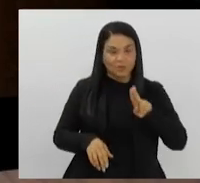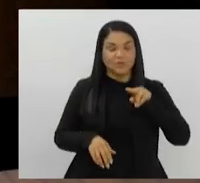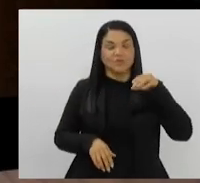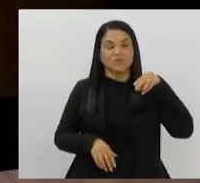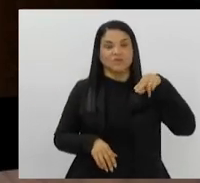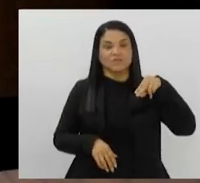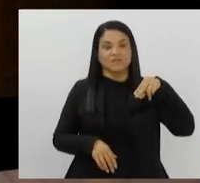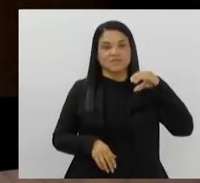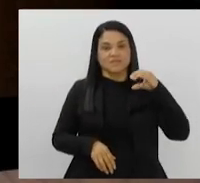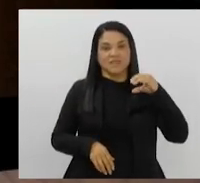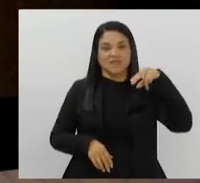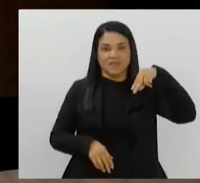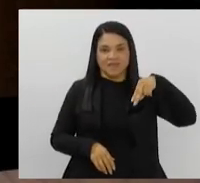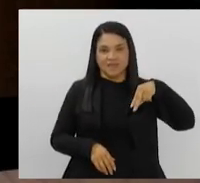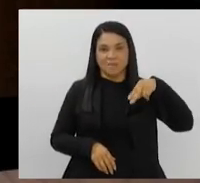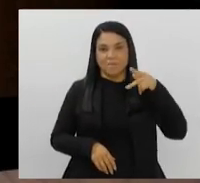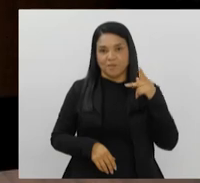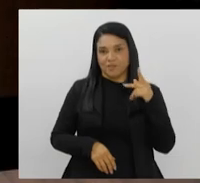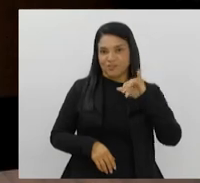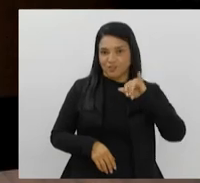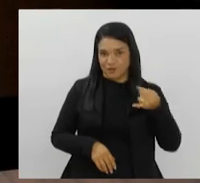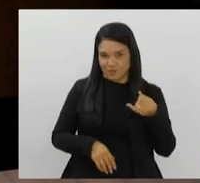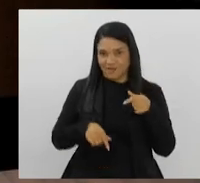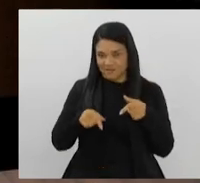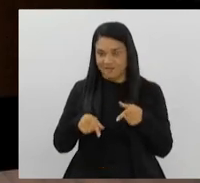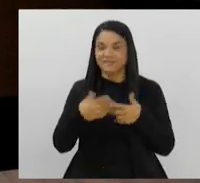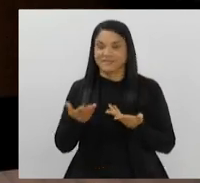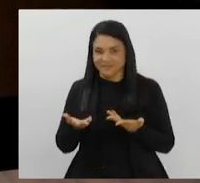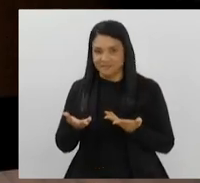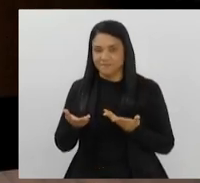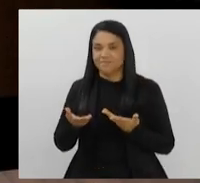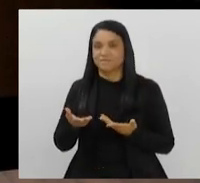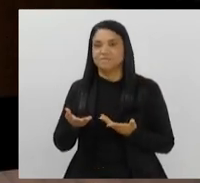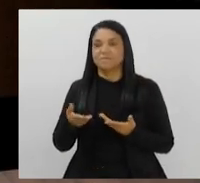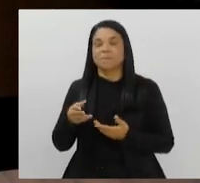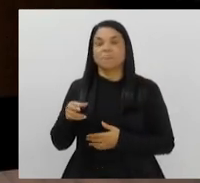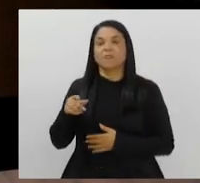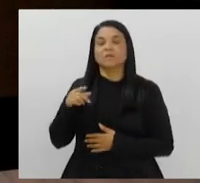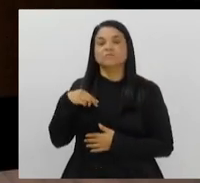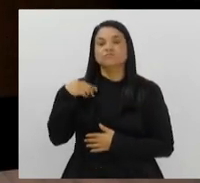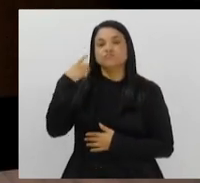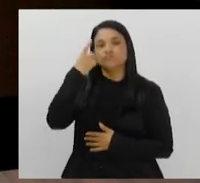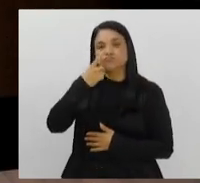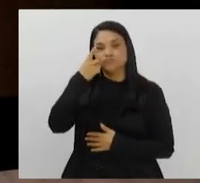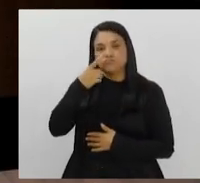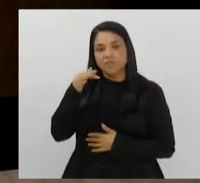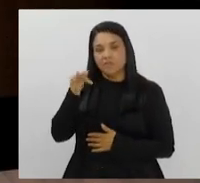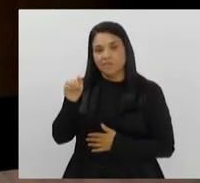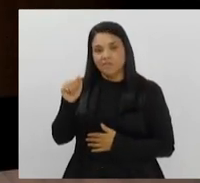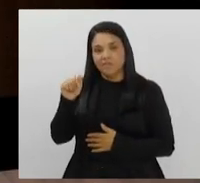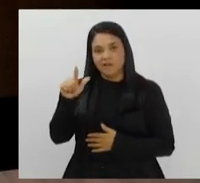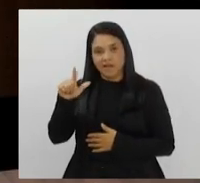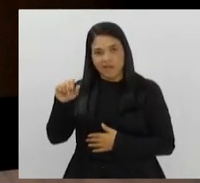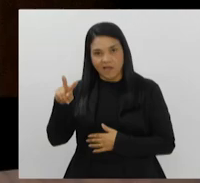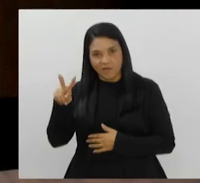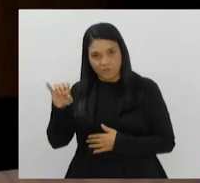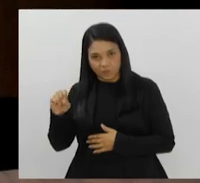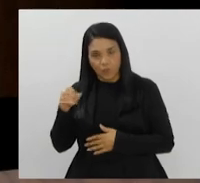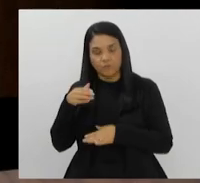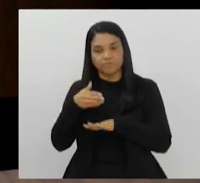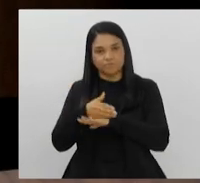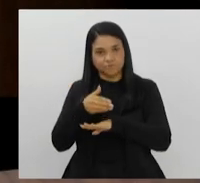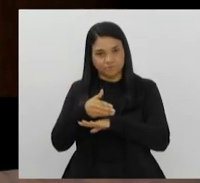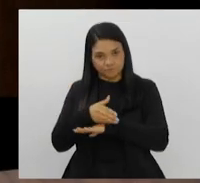CNPJ. E também, diga-se de passagem, o deputado Flávio Serafini, quando está